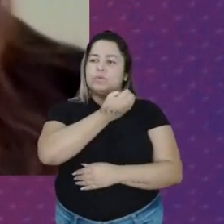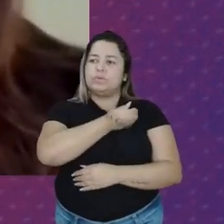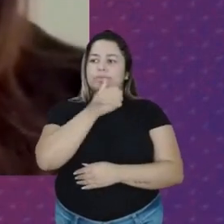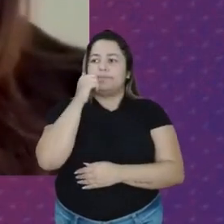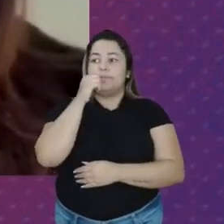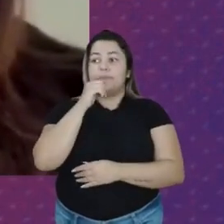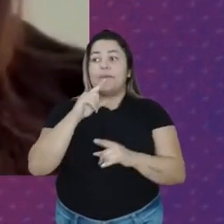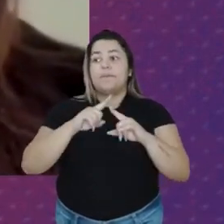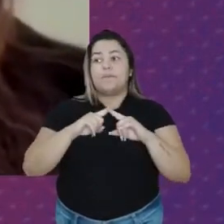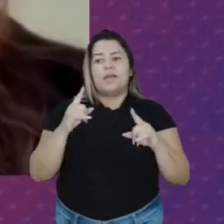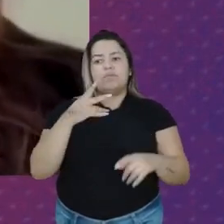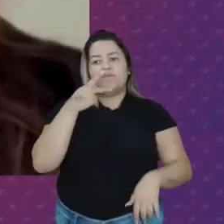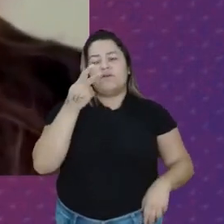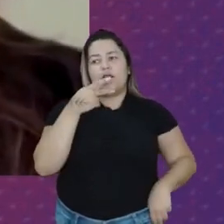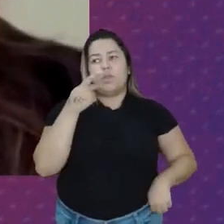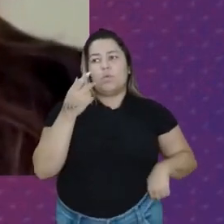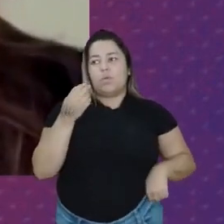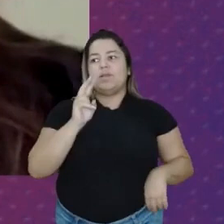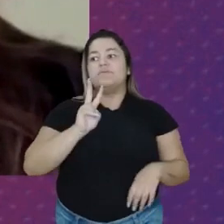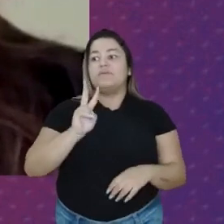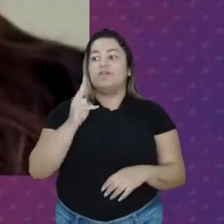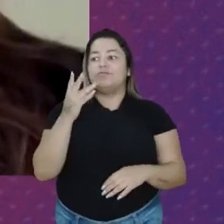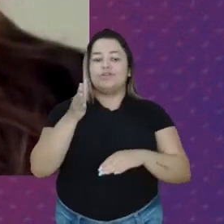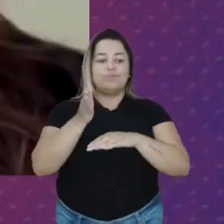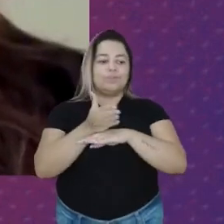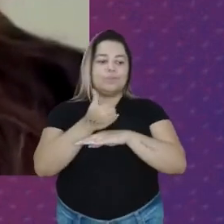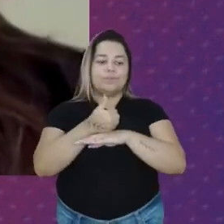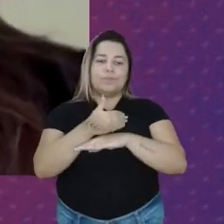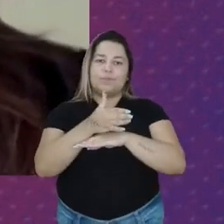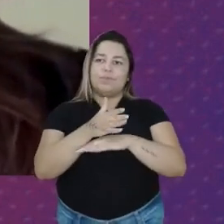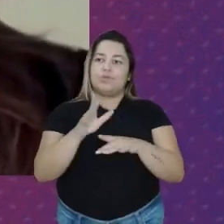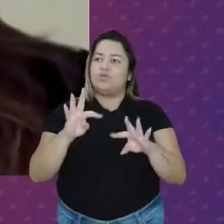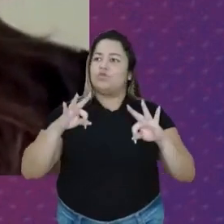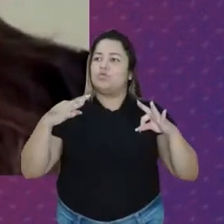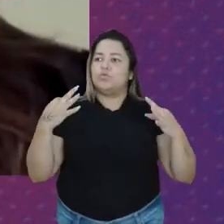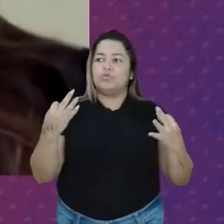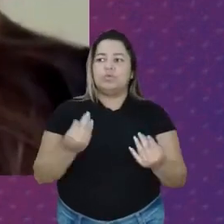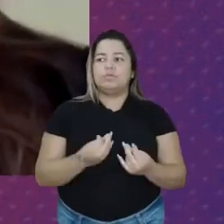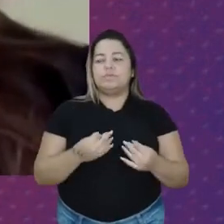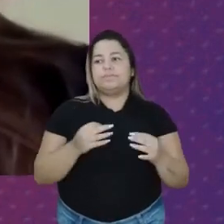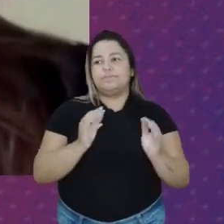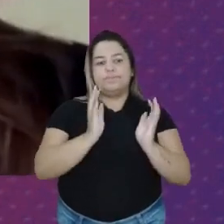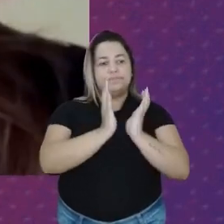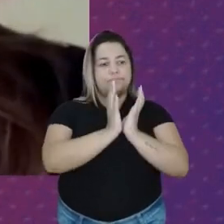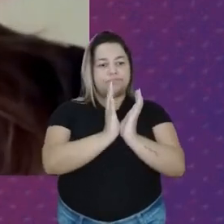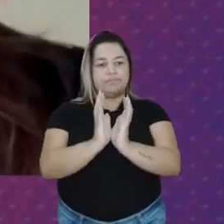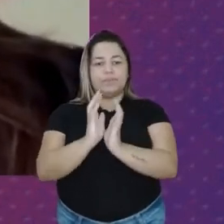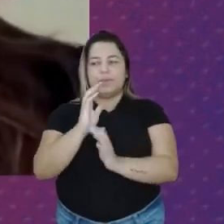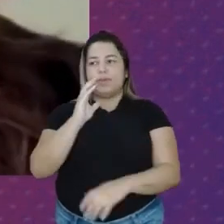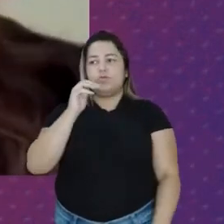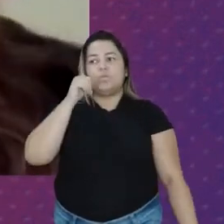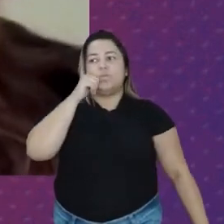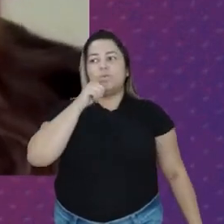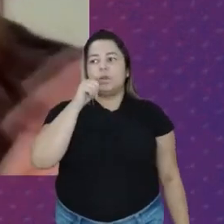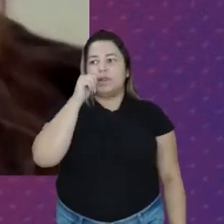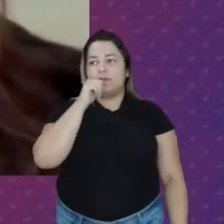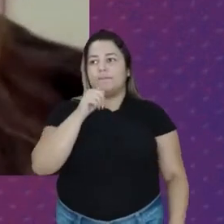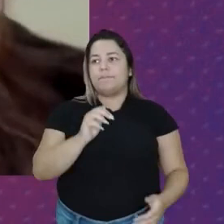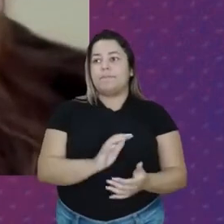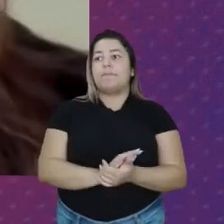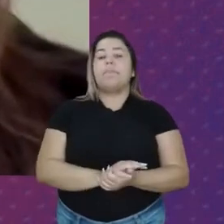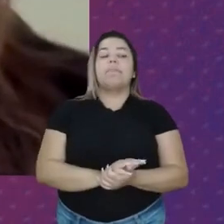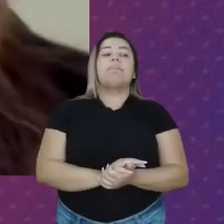financiamento, mas não diz que esse valor tem que ser dividido igualitariamente entre todas as candidaturas de mulheres. Então, o partido